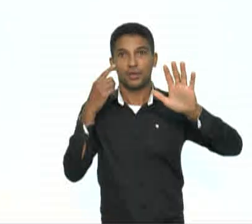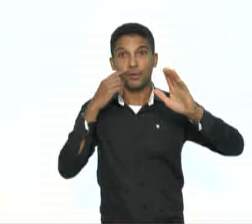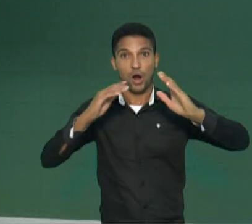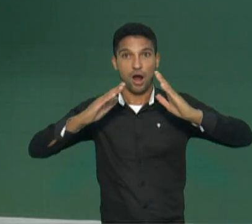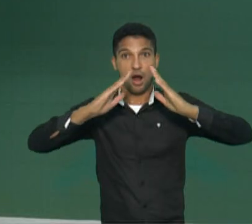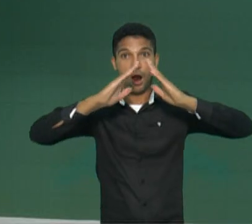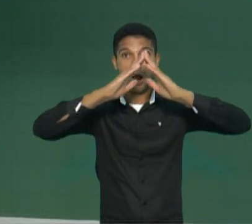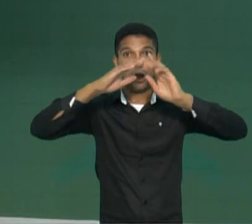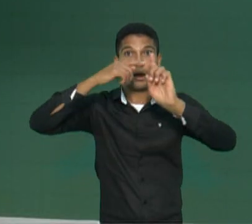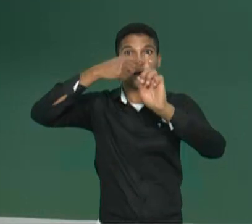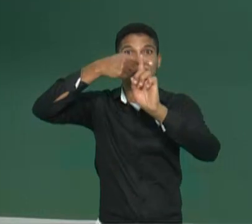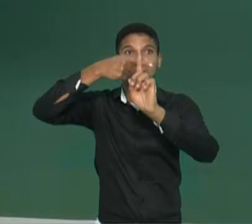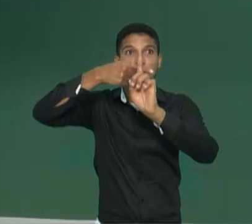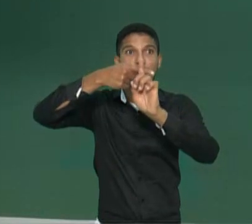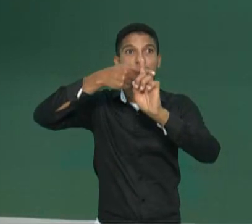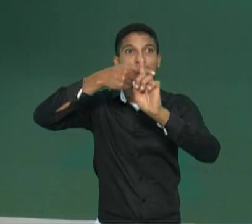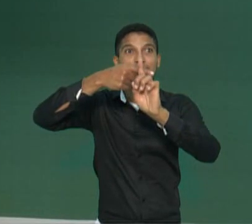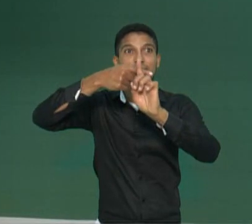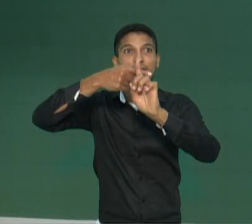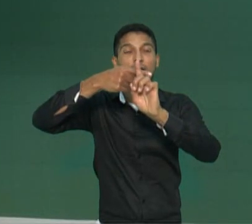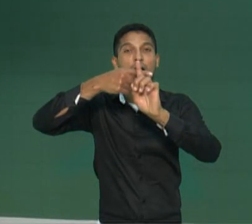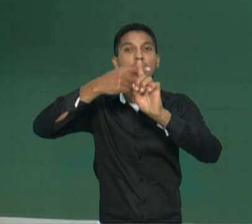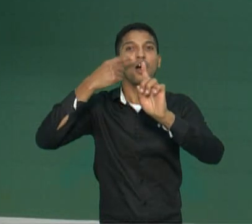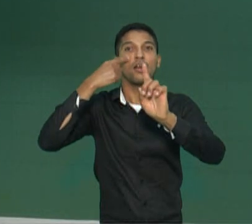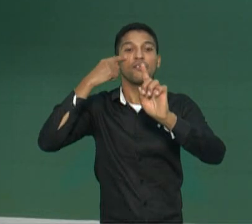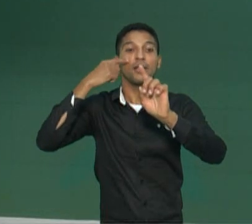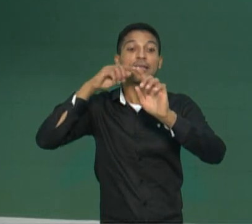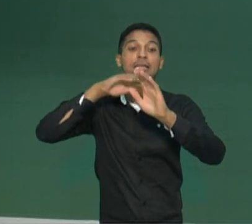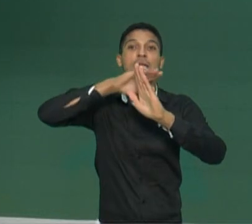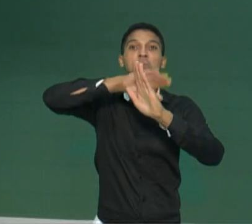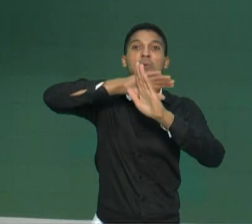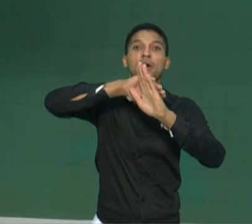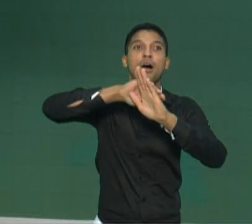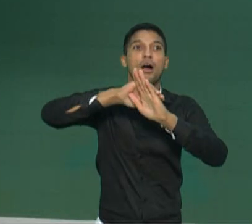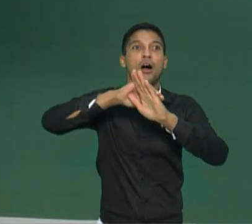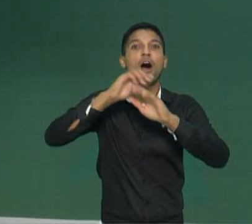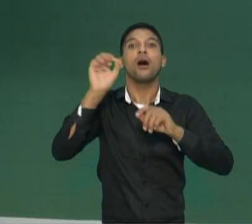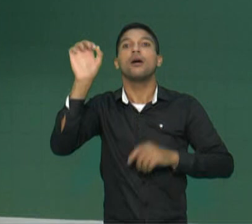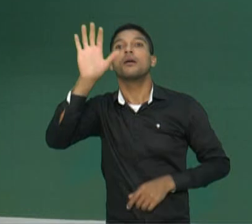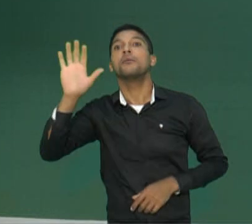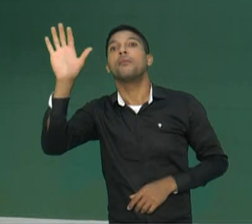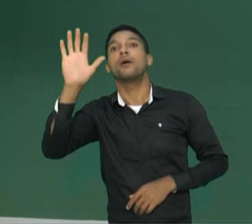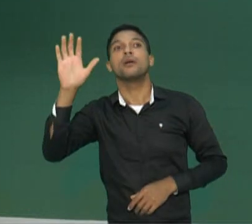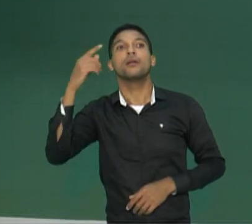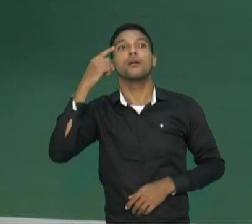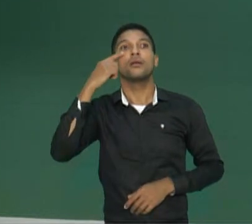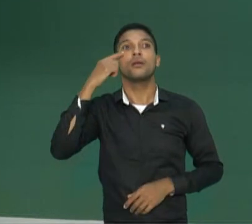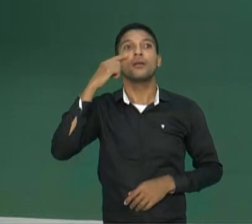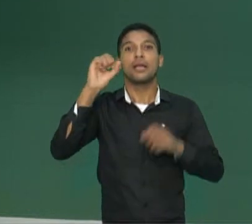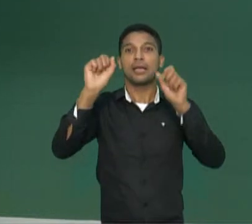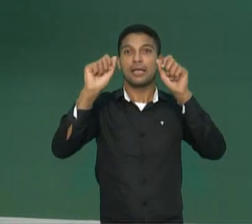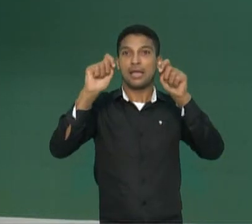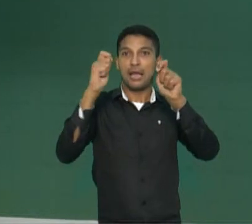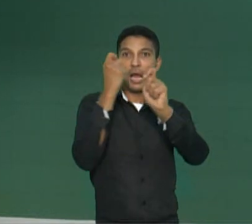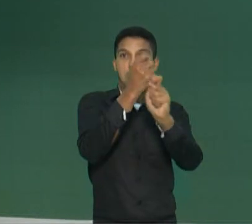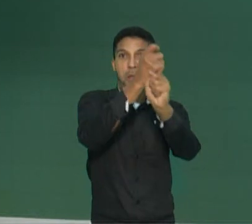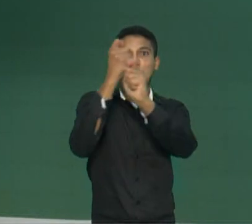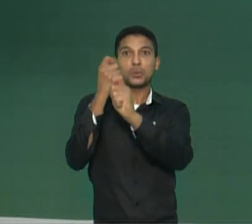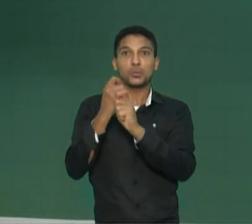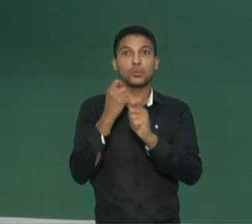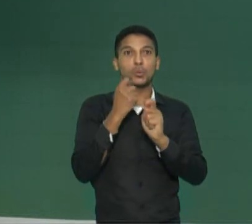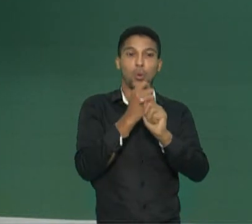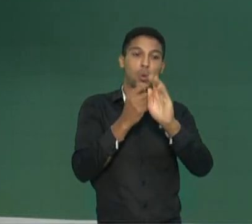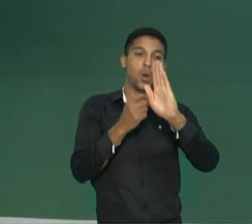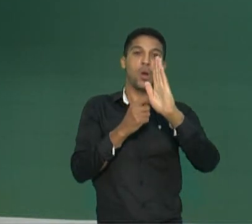Então eles serviam como para escoar a água. Tá? O que acontecia? Aí eles pegavam ali e faziam uma escultura para dar também,